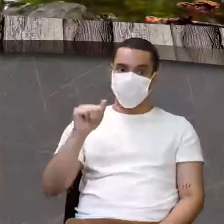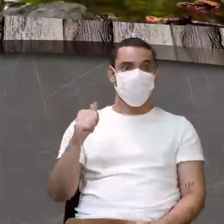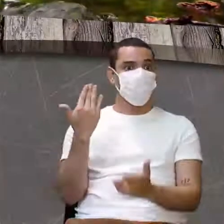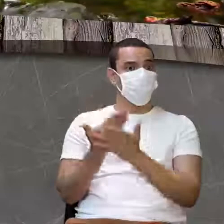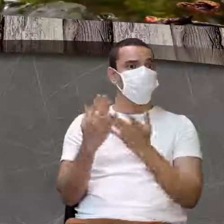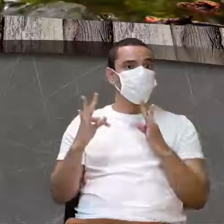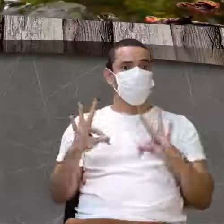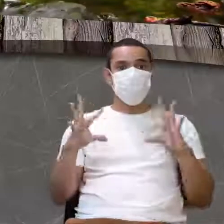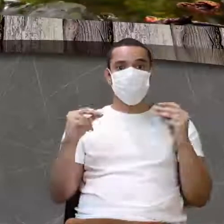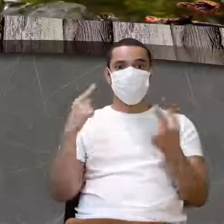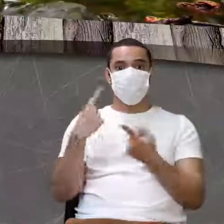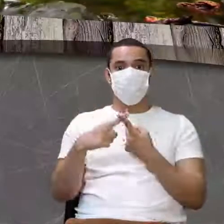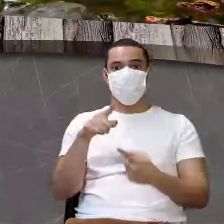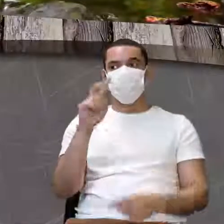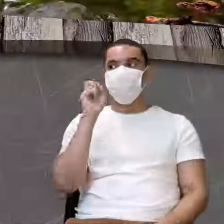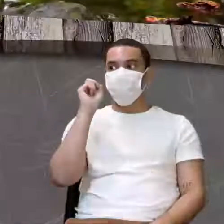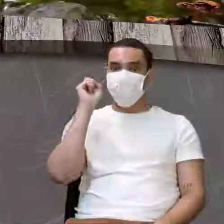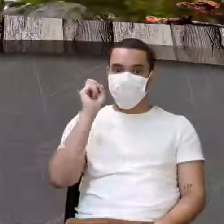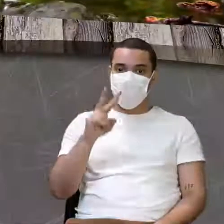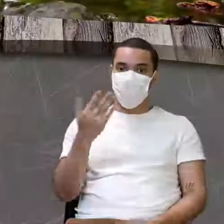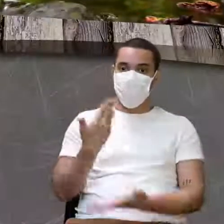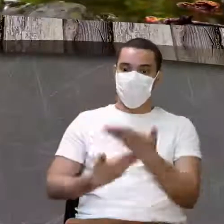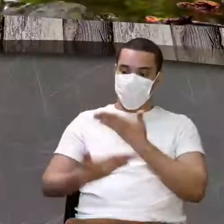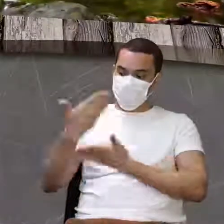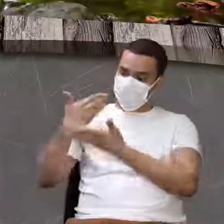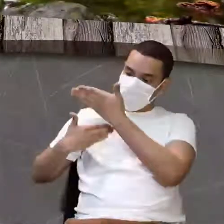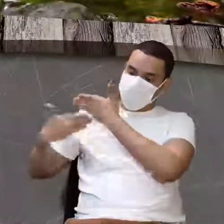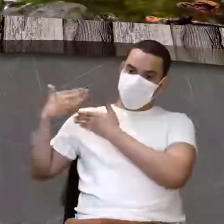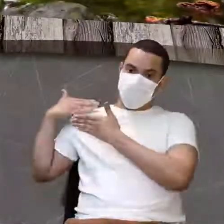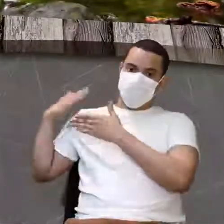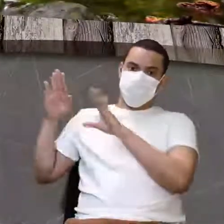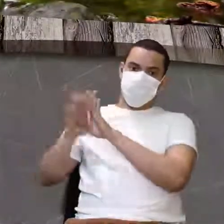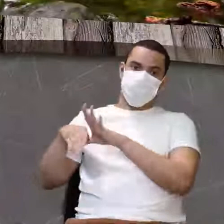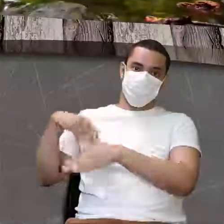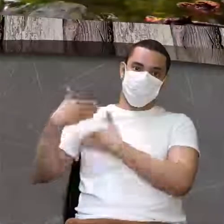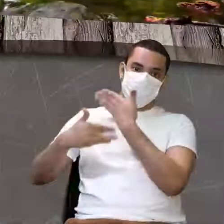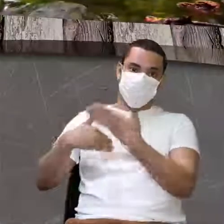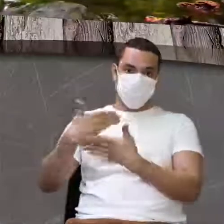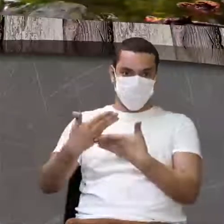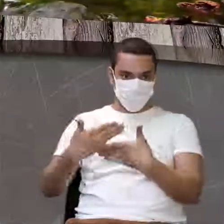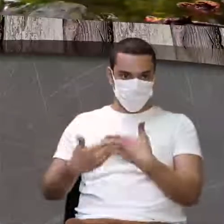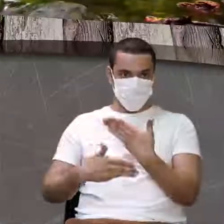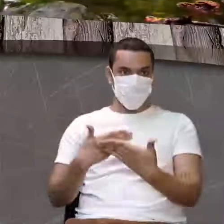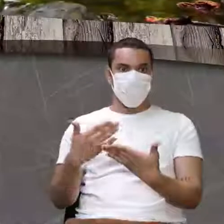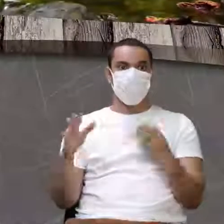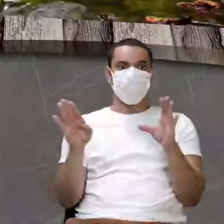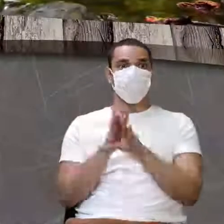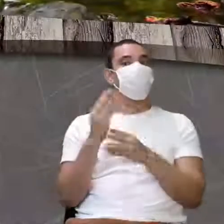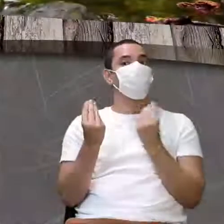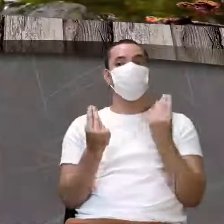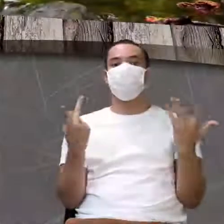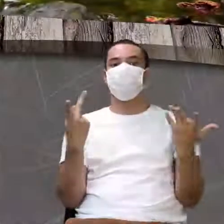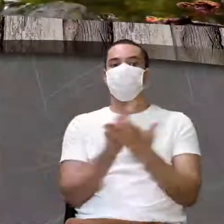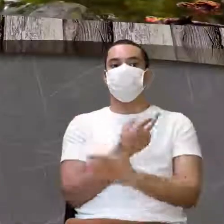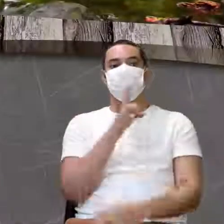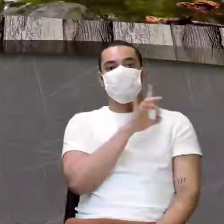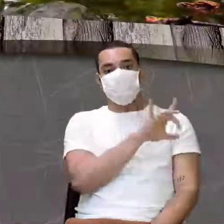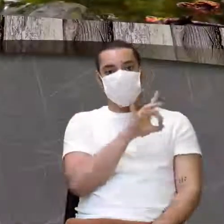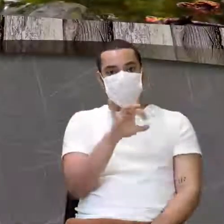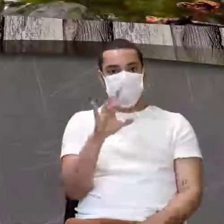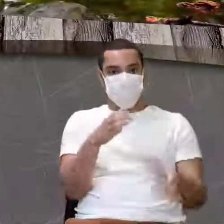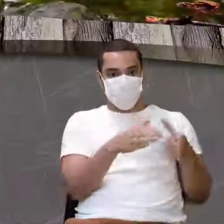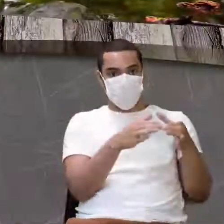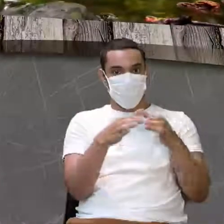filogenia, onde você vai ver a ancestralidade e você vai ver o que também? A descendência de cada um